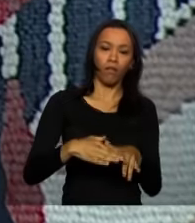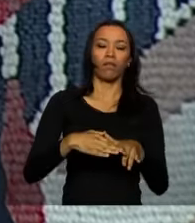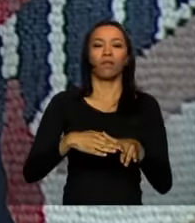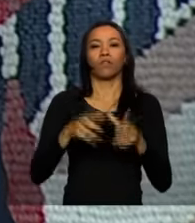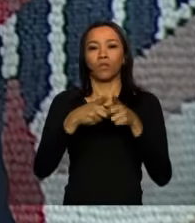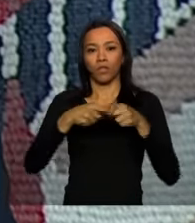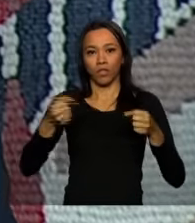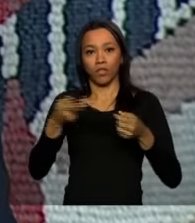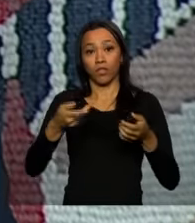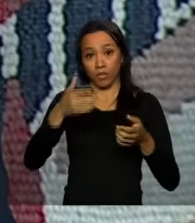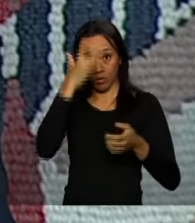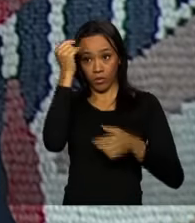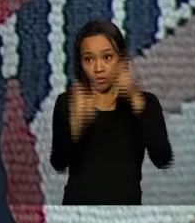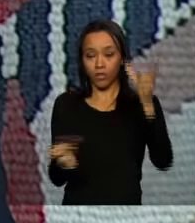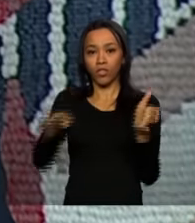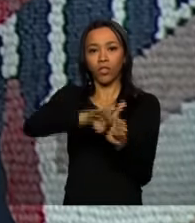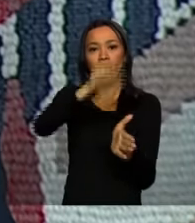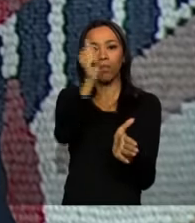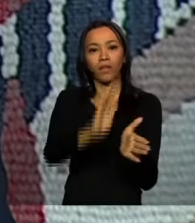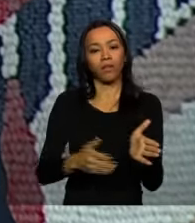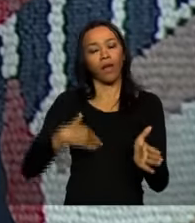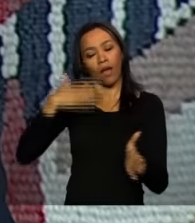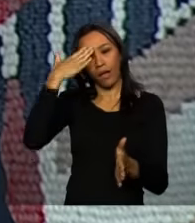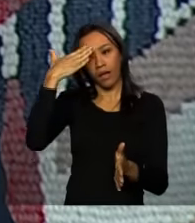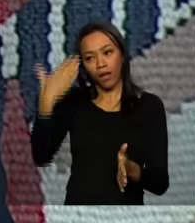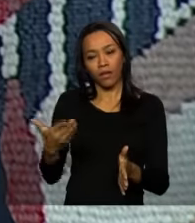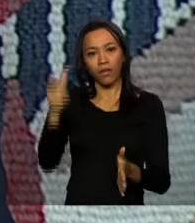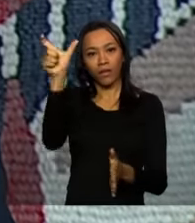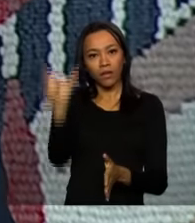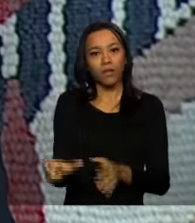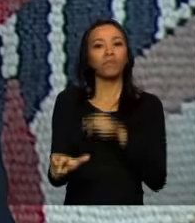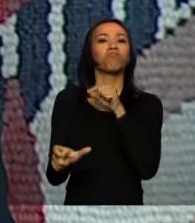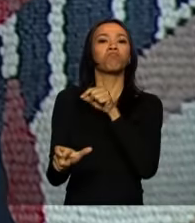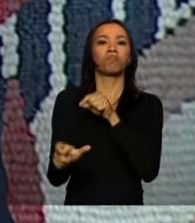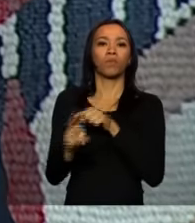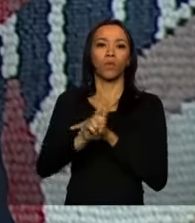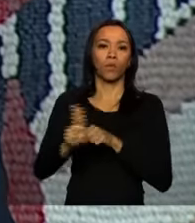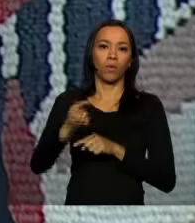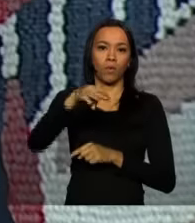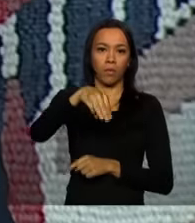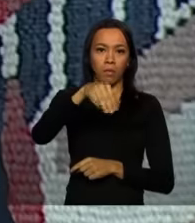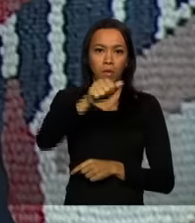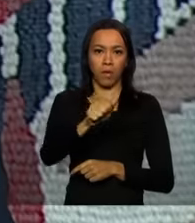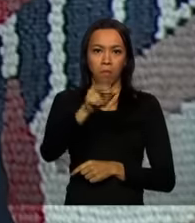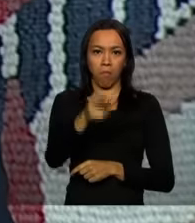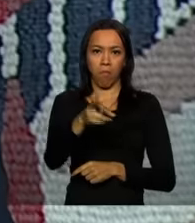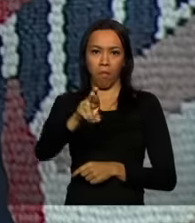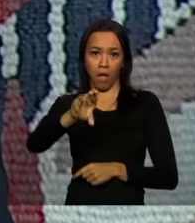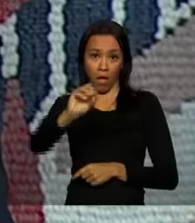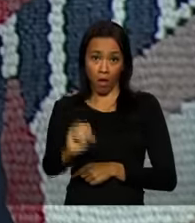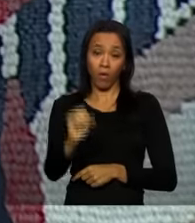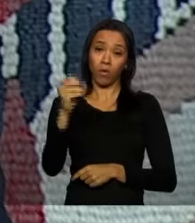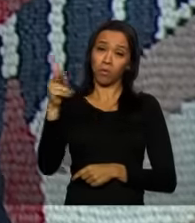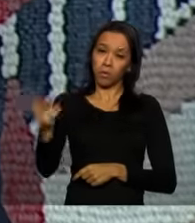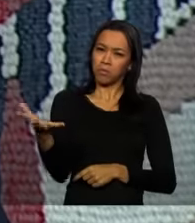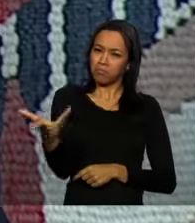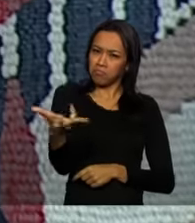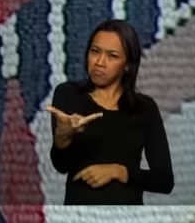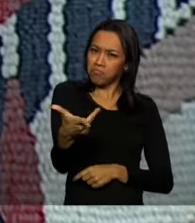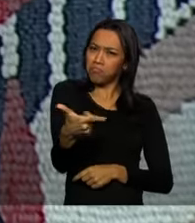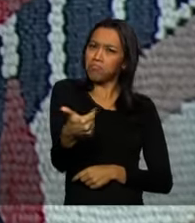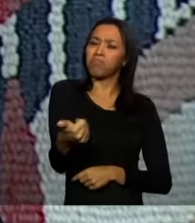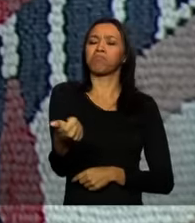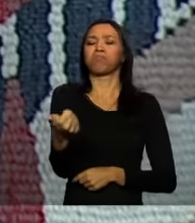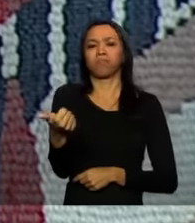Agradeço profundamente a Sua Excelência, o chanceler Mauro Vieira, por suas calorosas palavras e também